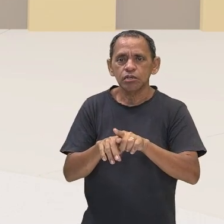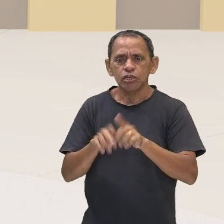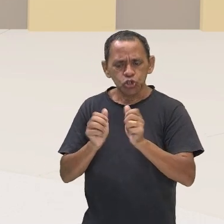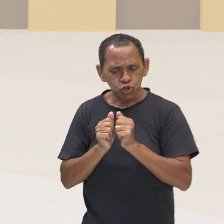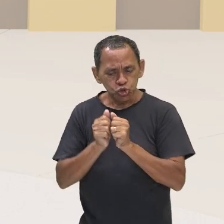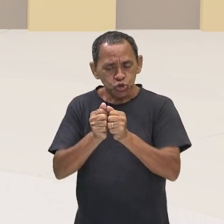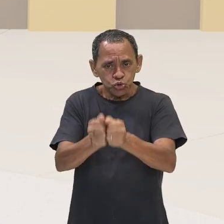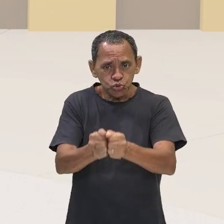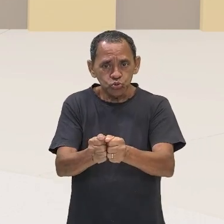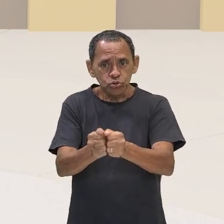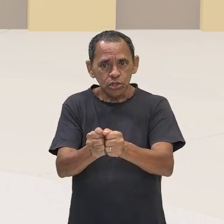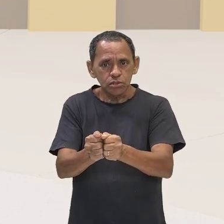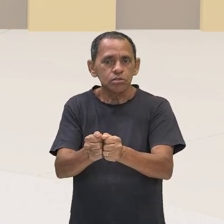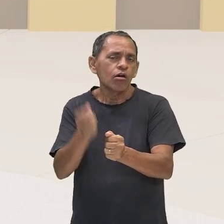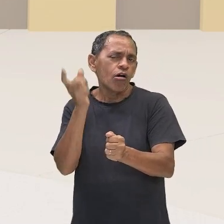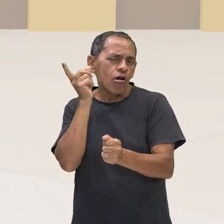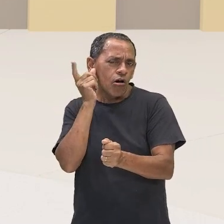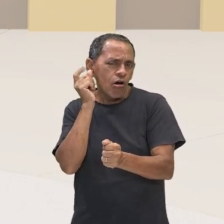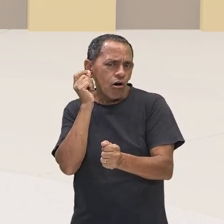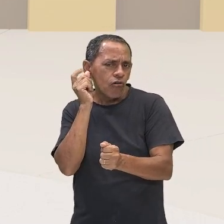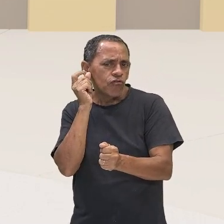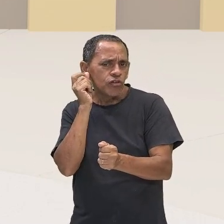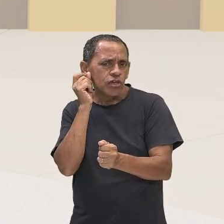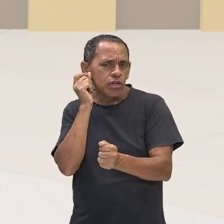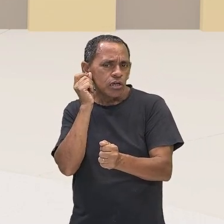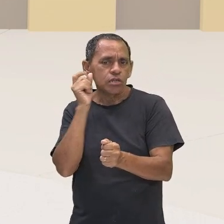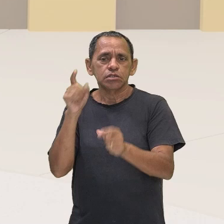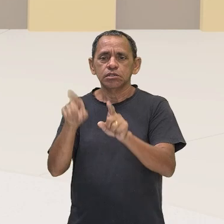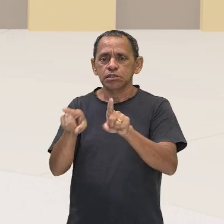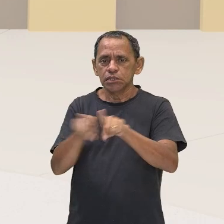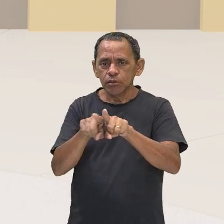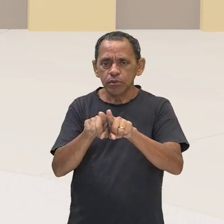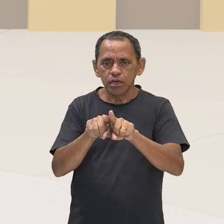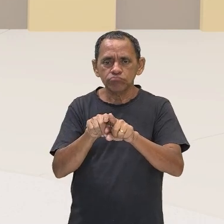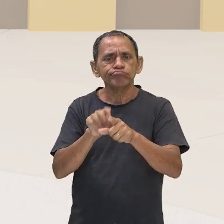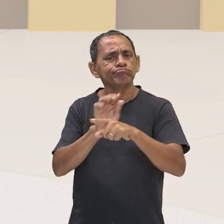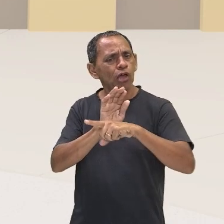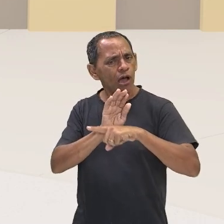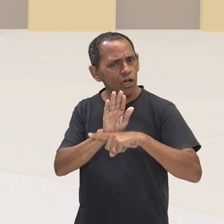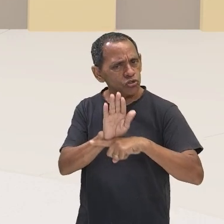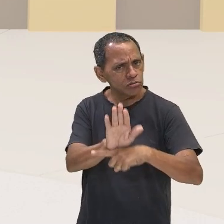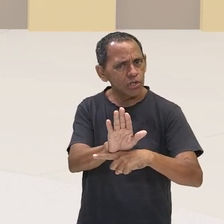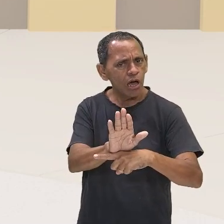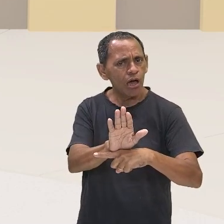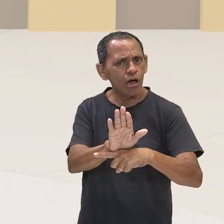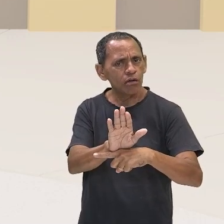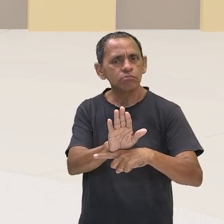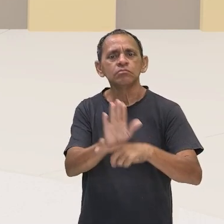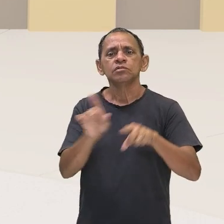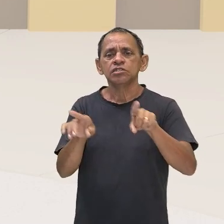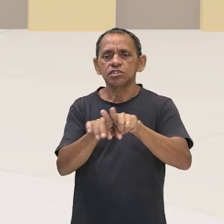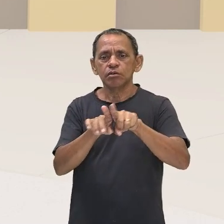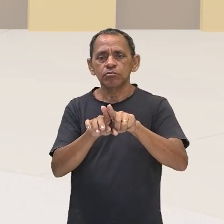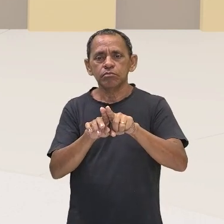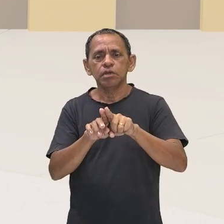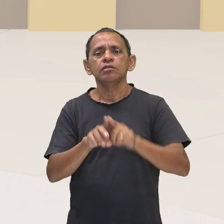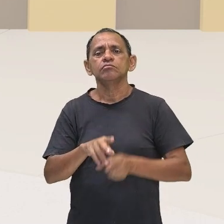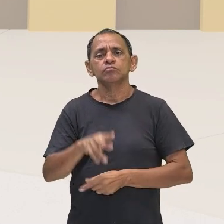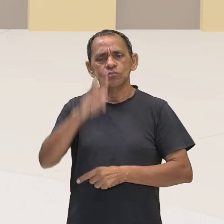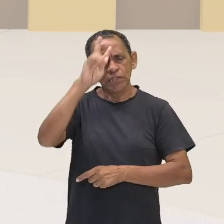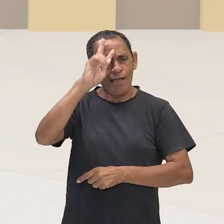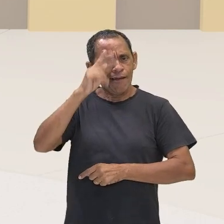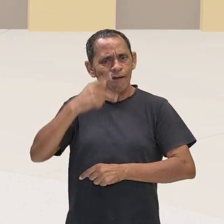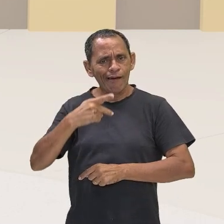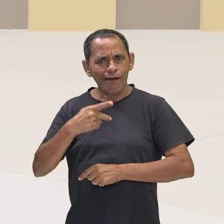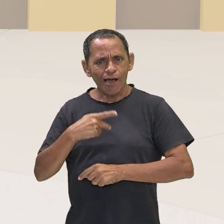poder saber ouvir, né? E eu ajudar o meu próximo. E a automotivação. Então, a automotivação é